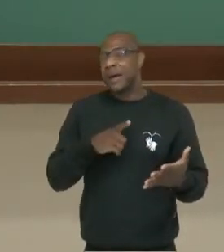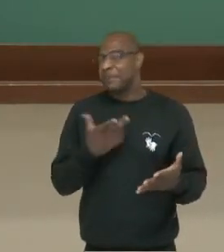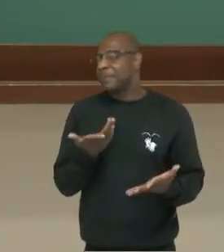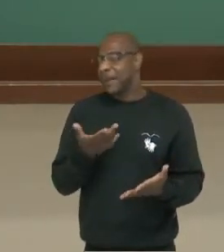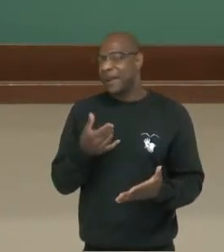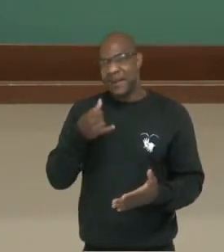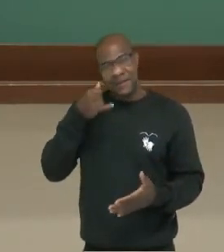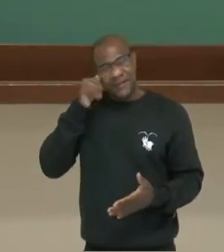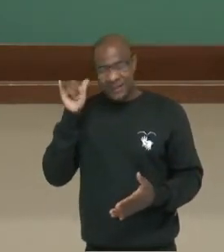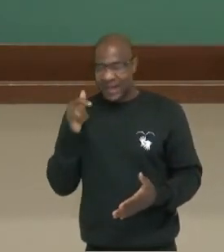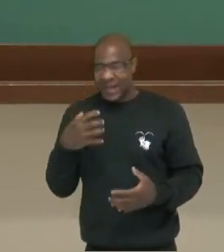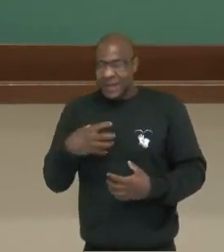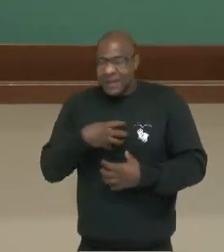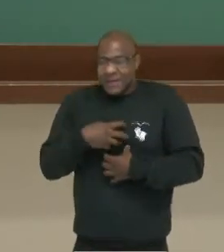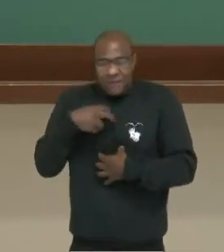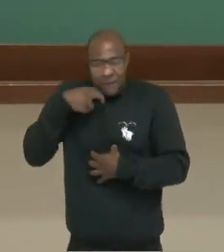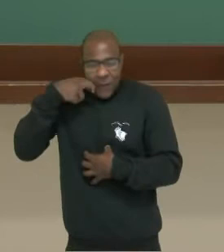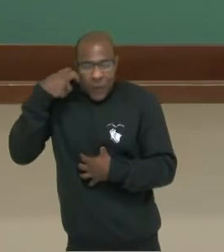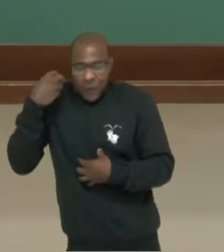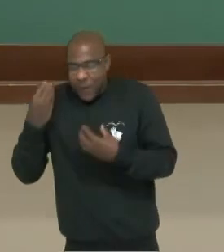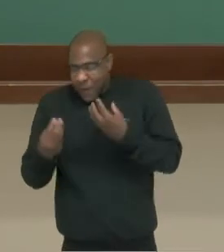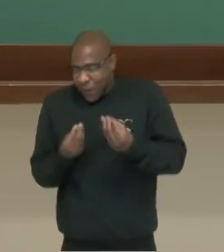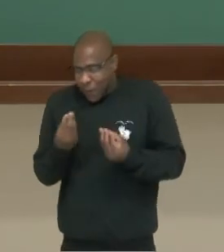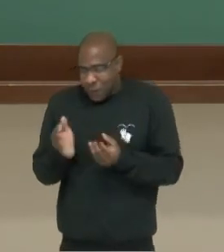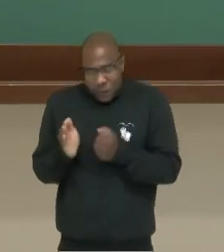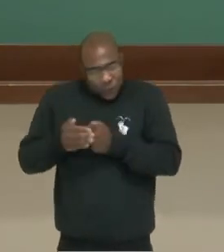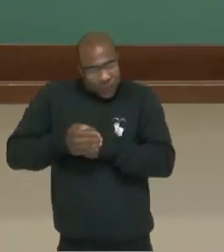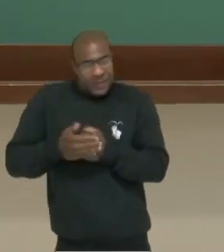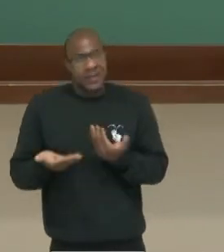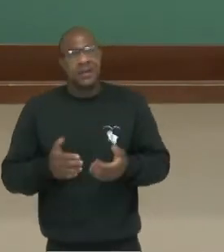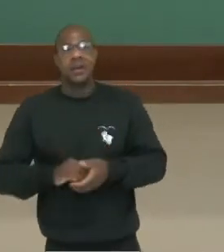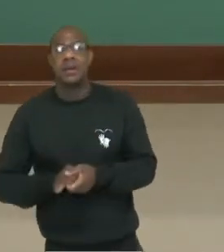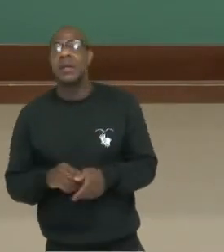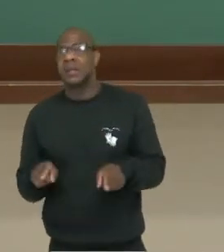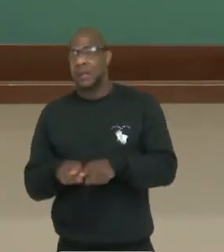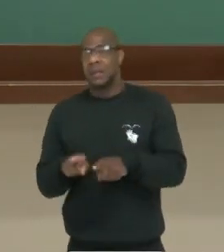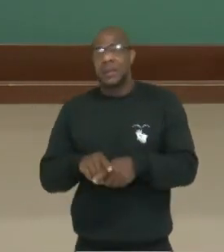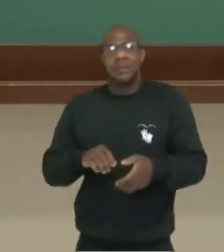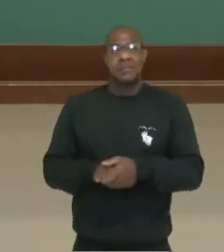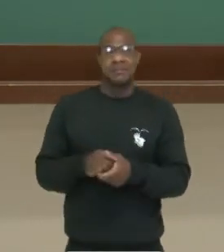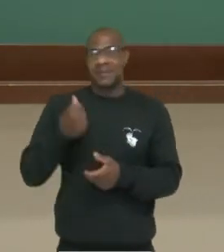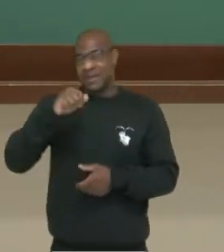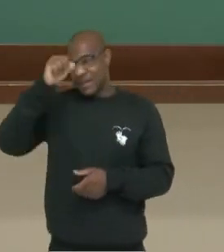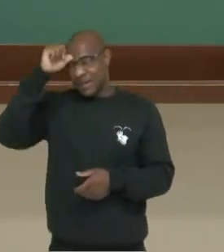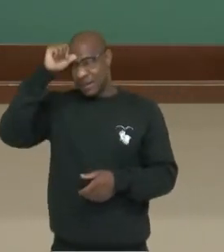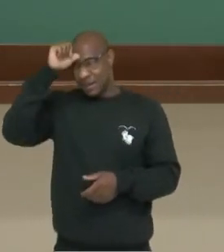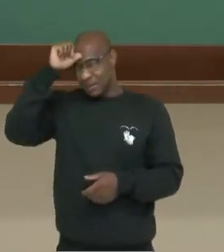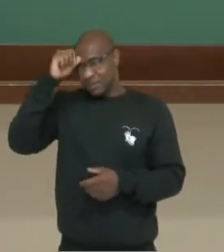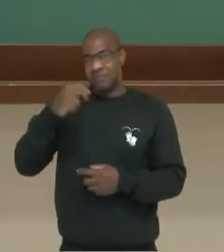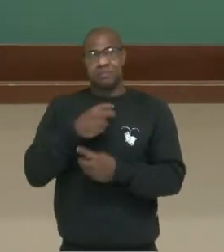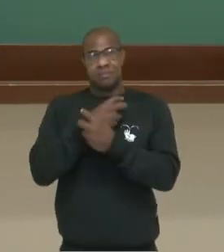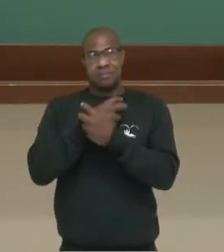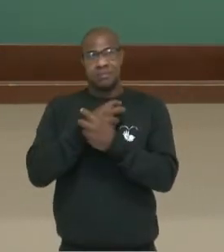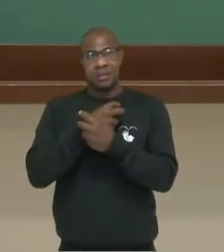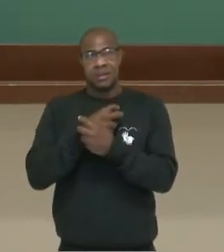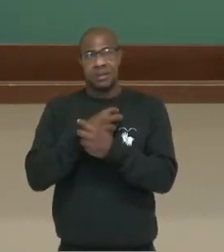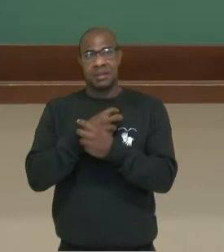disfarçar ou conter esse sangramento. Também as egípcias, elas pegavam o papiro, enrolavam